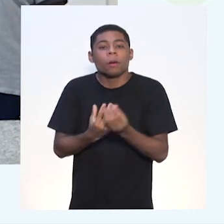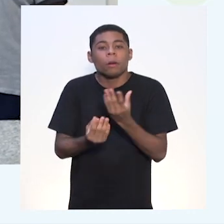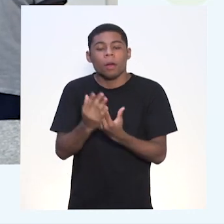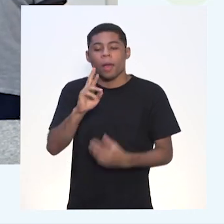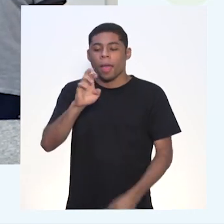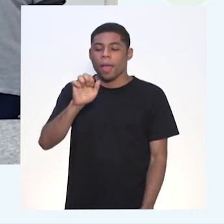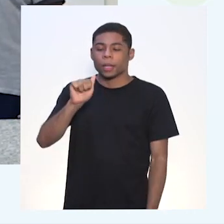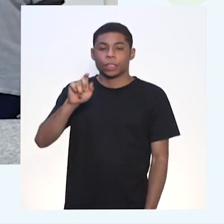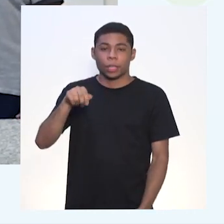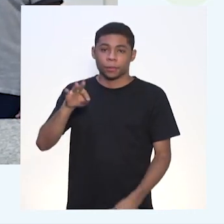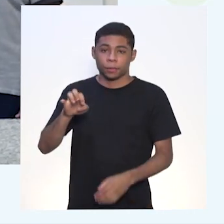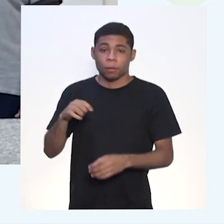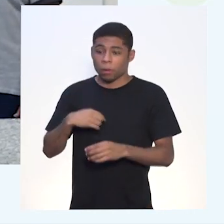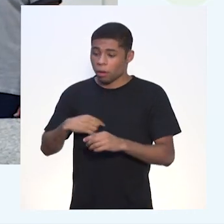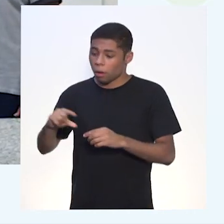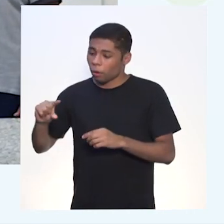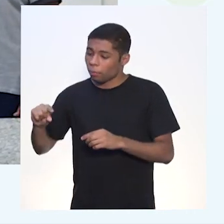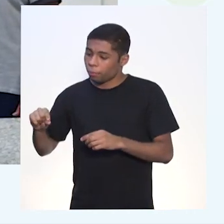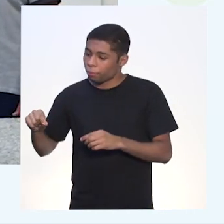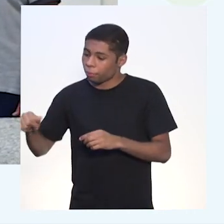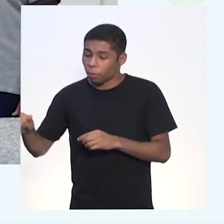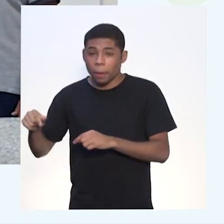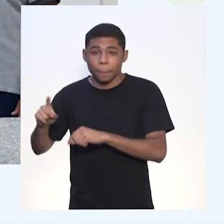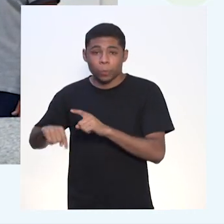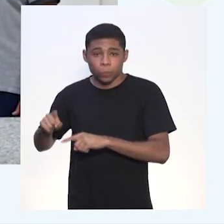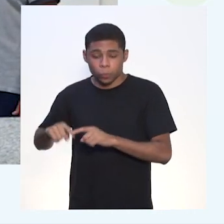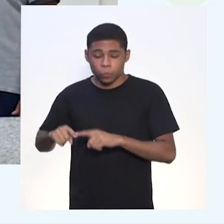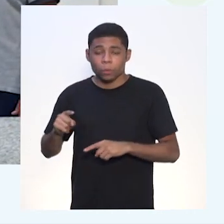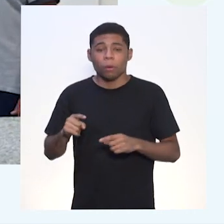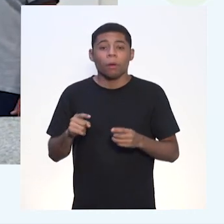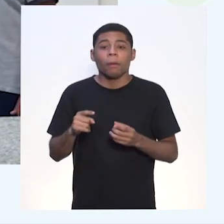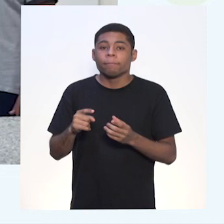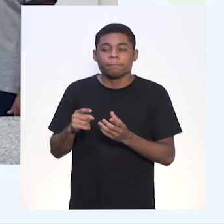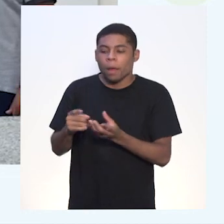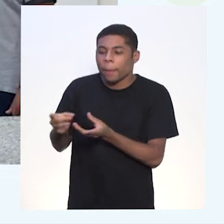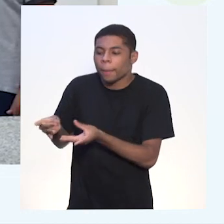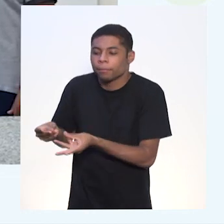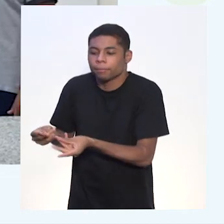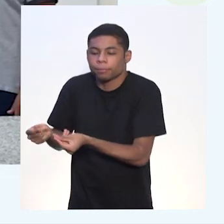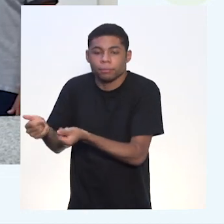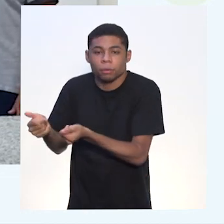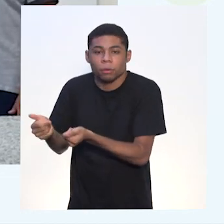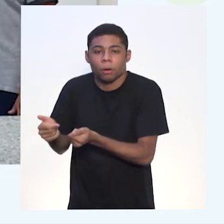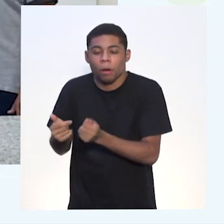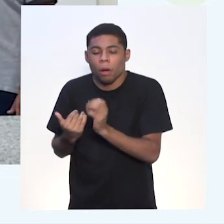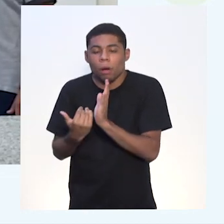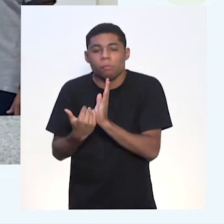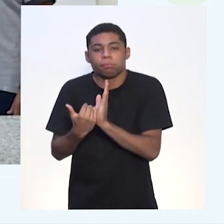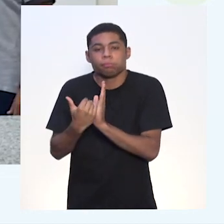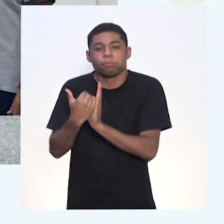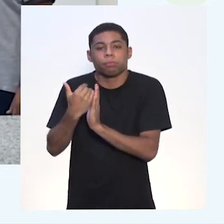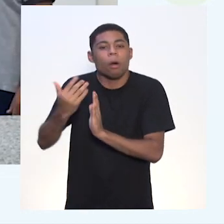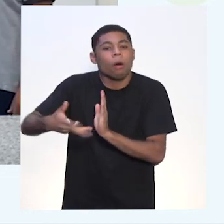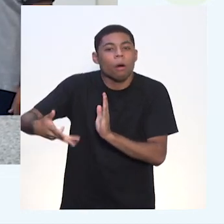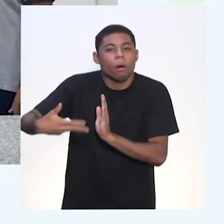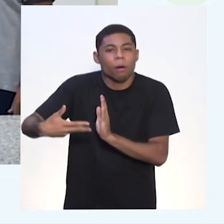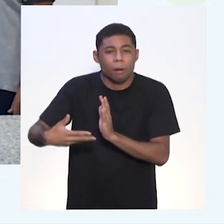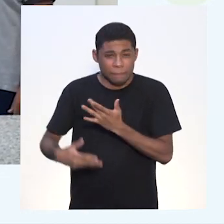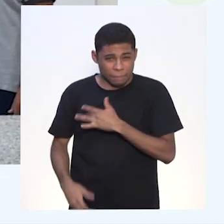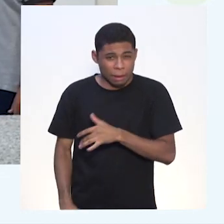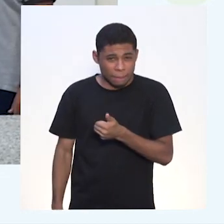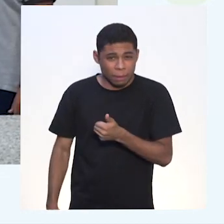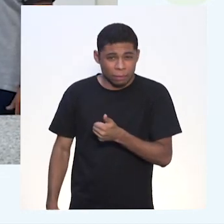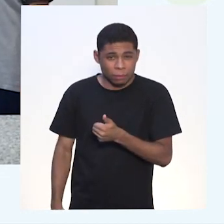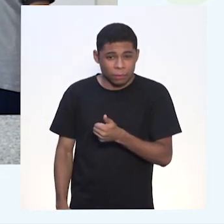eu vou fazer o quê? Eu vou diminuir o meu rendimento. Eu aumento a velocidade, mas eu diminuo o rendimento. Será que vale a